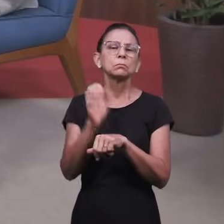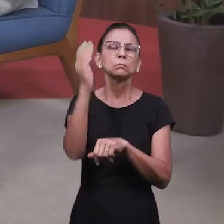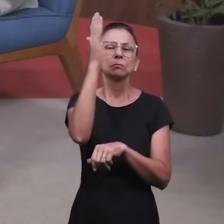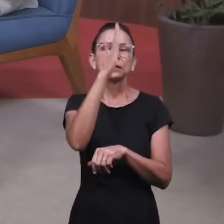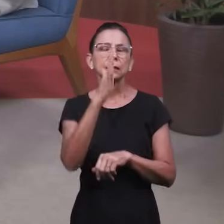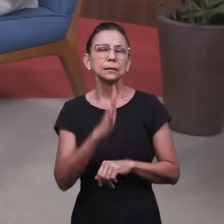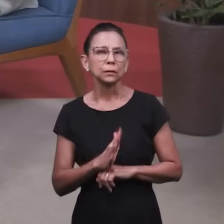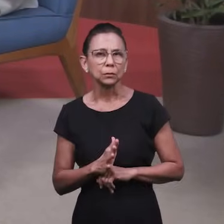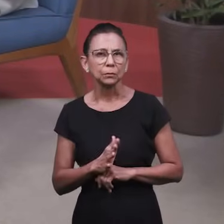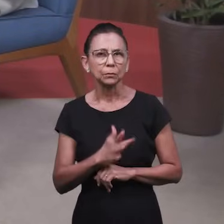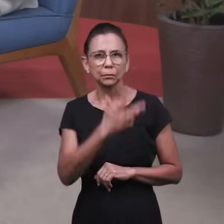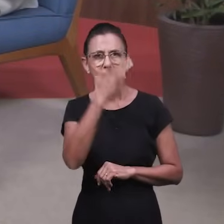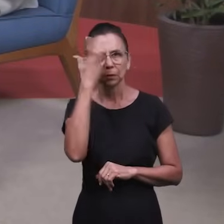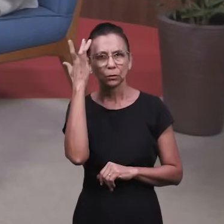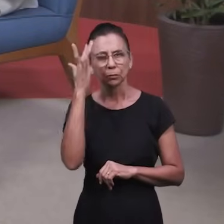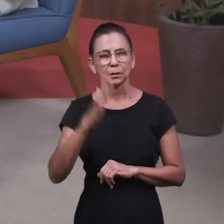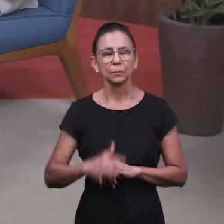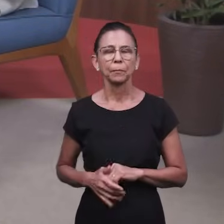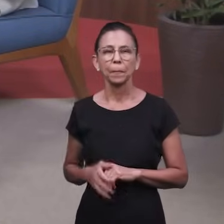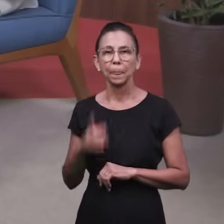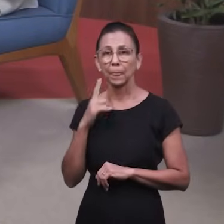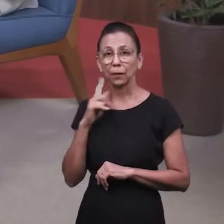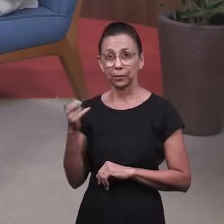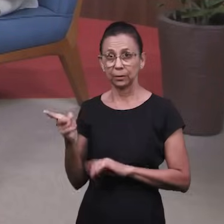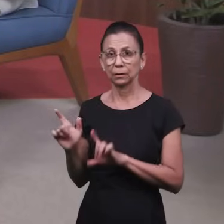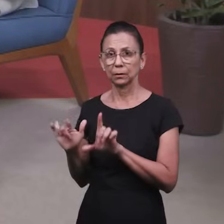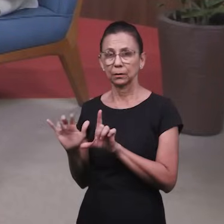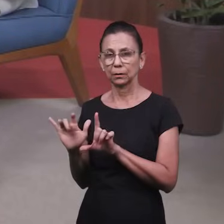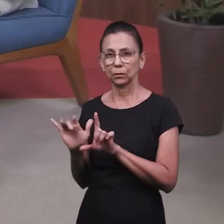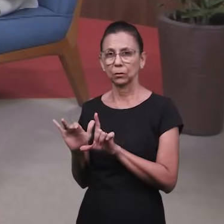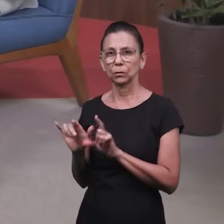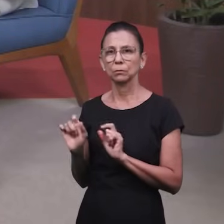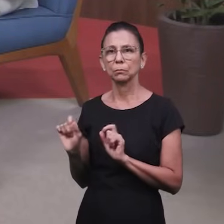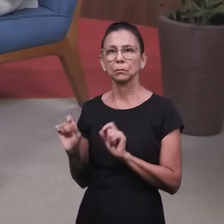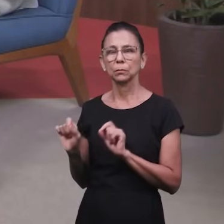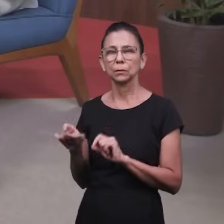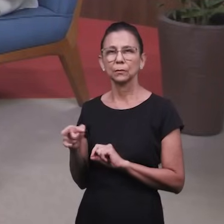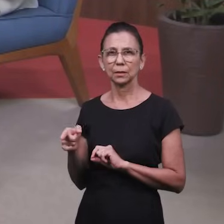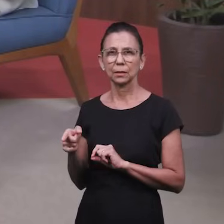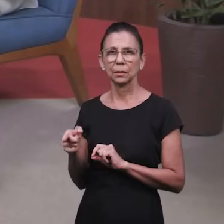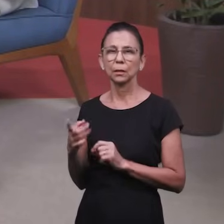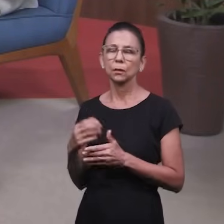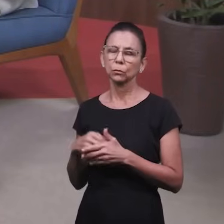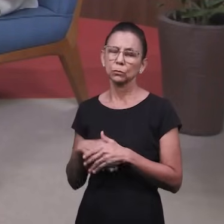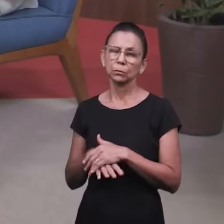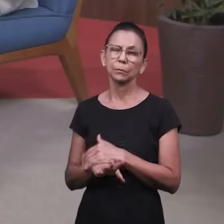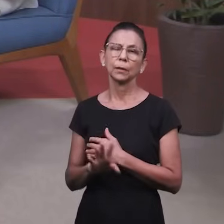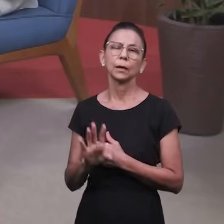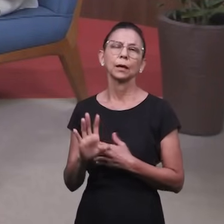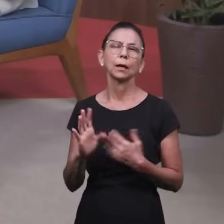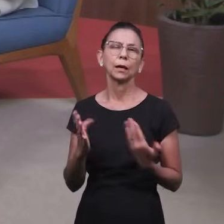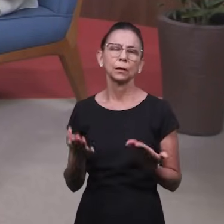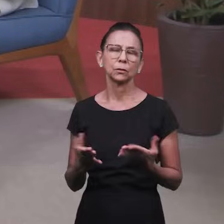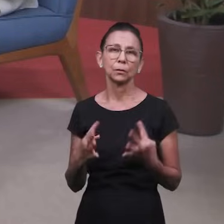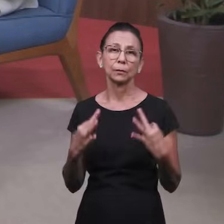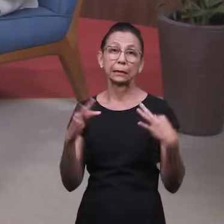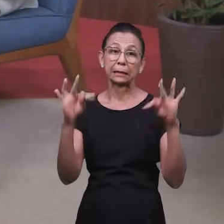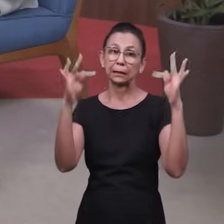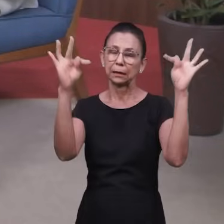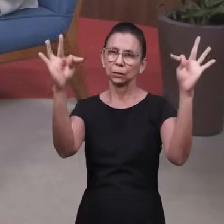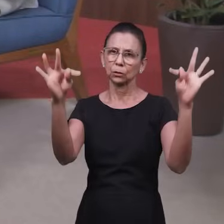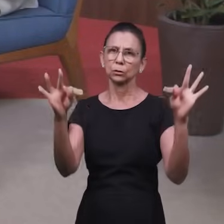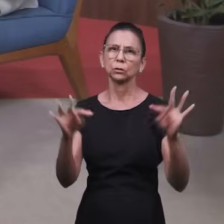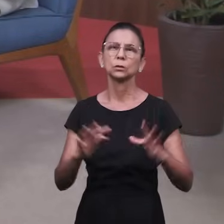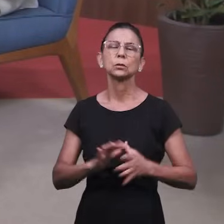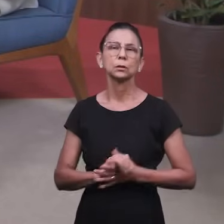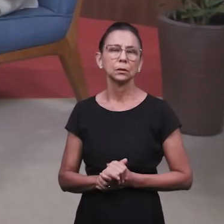que fizeram da seguinte maneira. Você está vendo aparecer agora na tela um QR Code. Esse QR Code você está acostumado, é um recurso de tecnologia